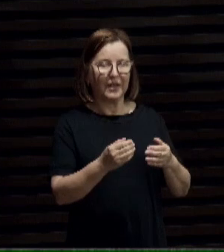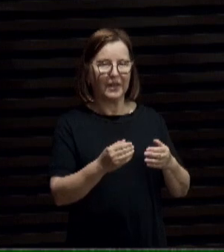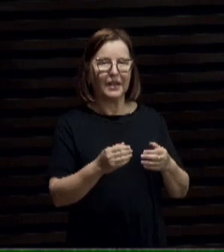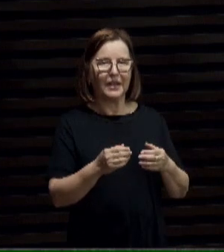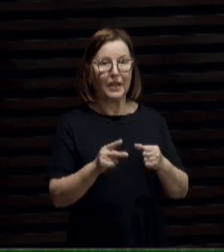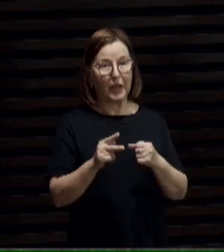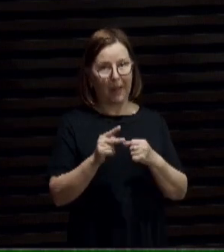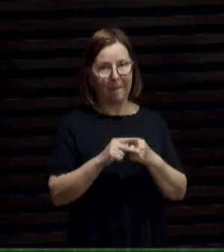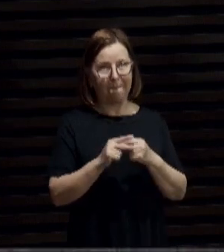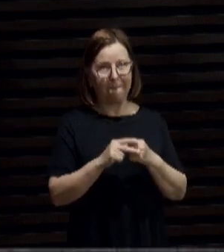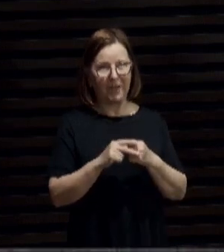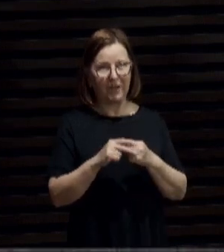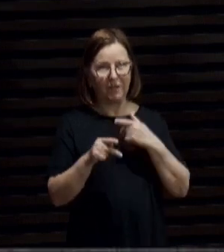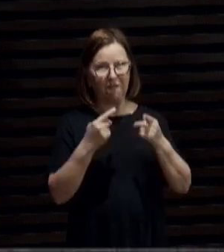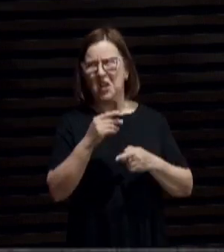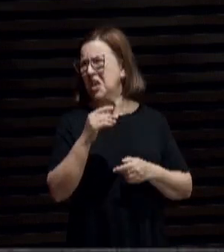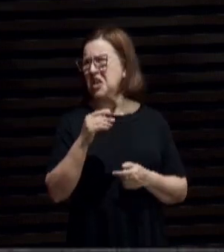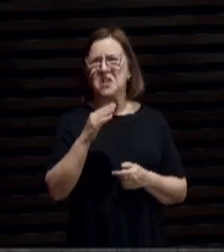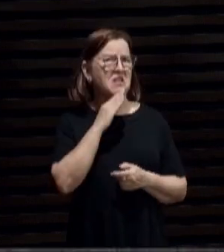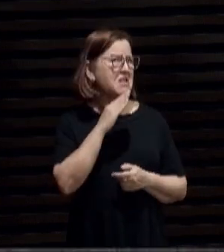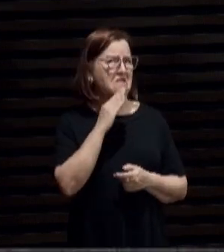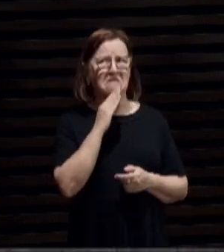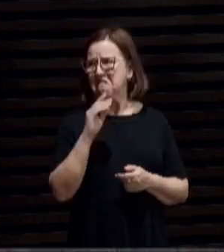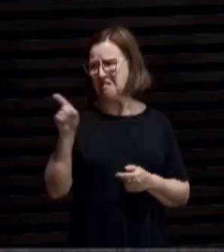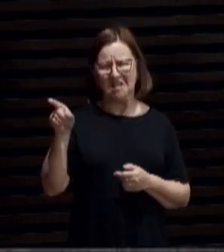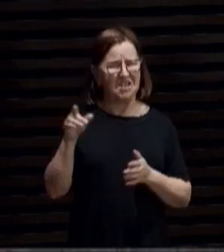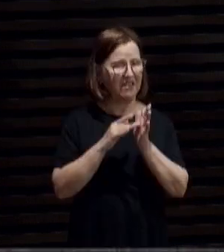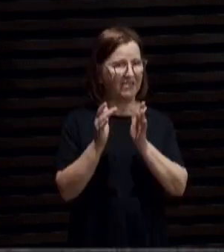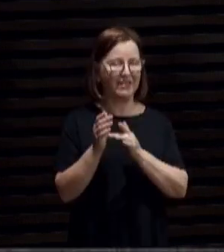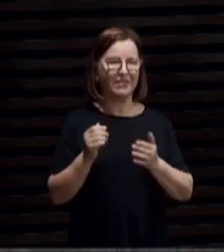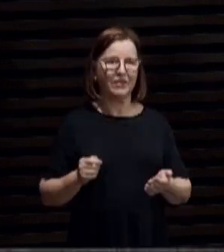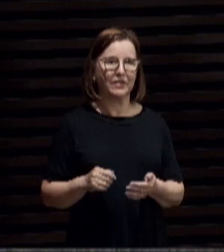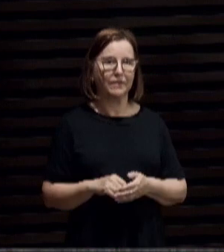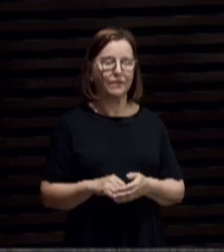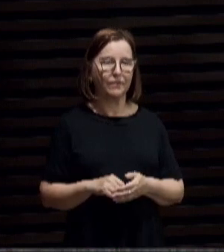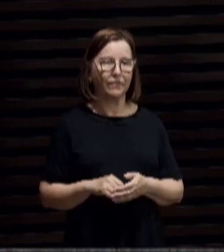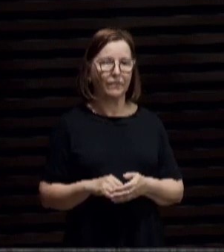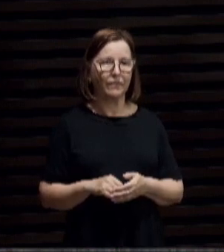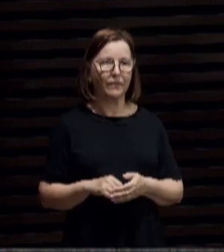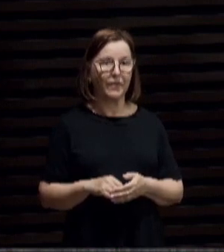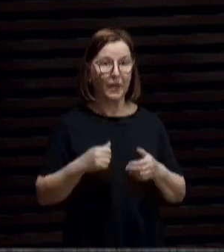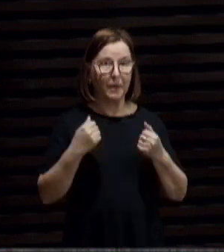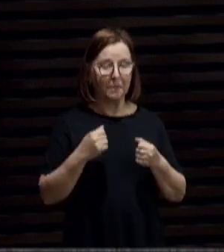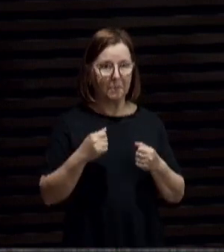nega Jesus. É numa fogueira que Pedro vai ser restaurado. Temos que construir a